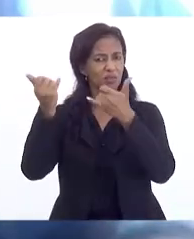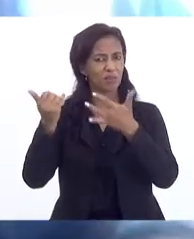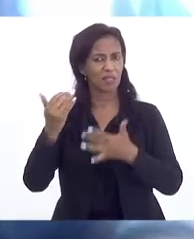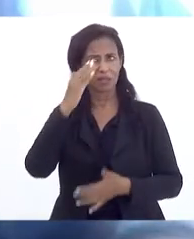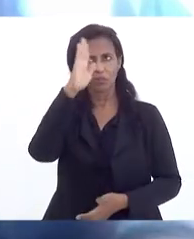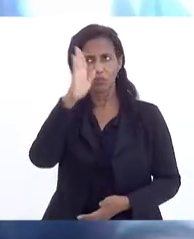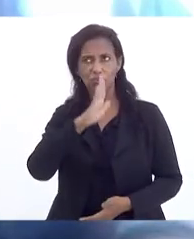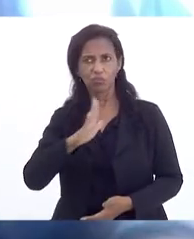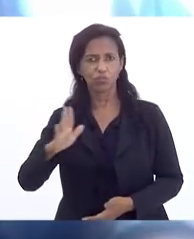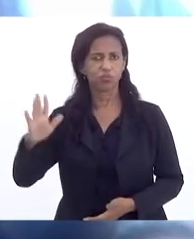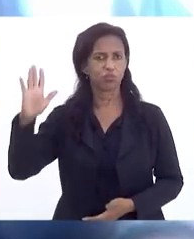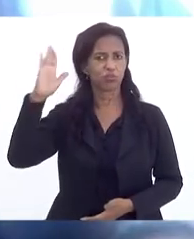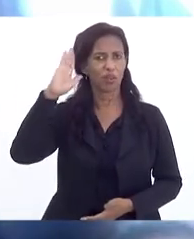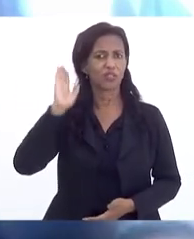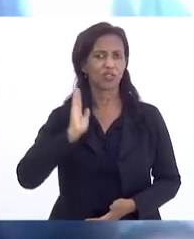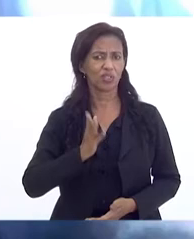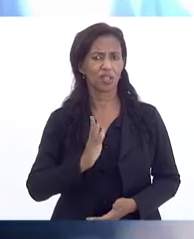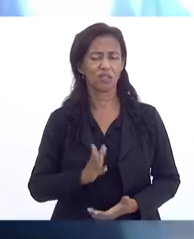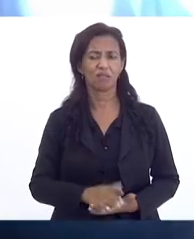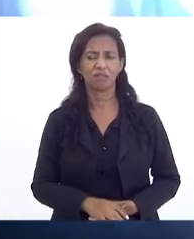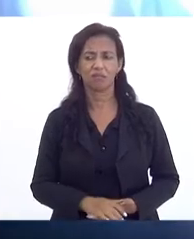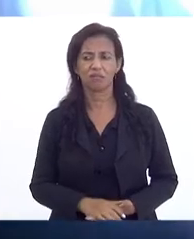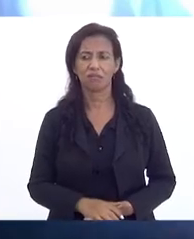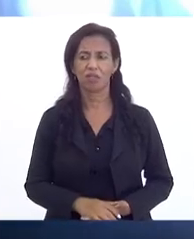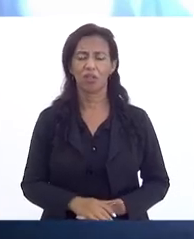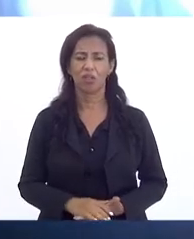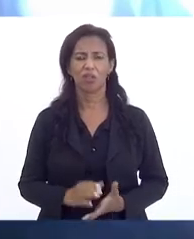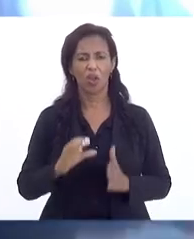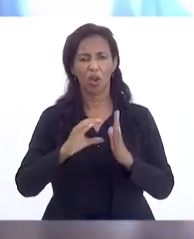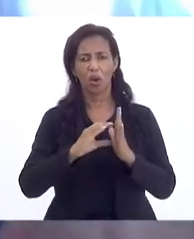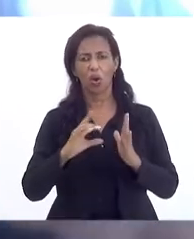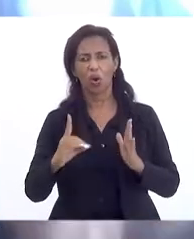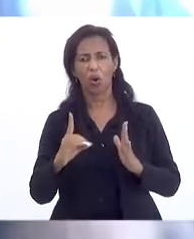nacionalmente. Não é? Código de trânsito,